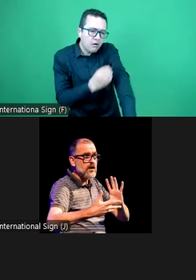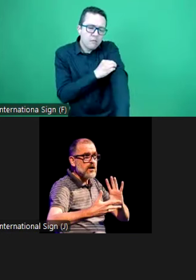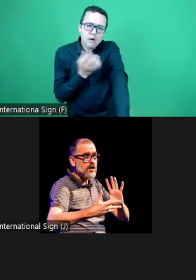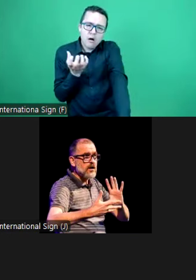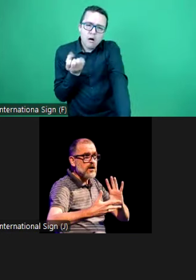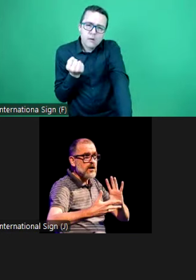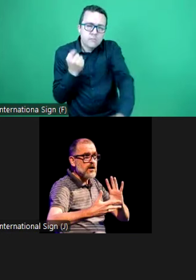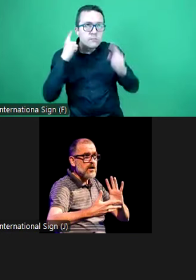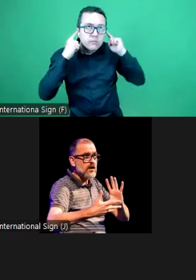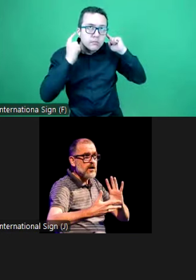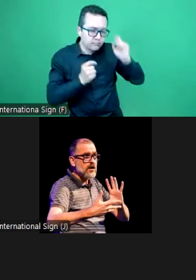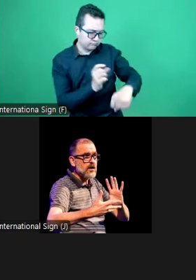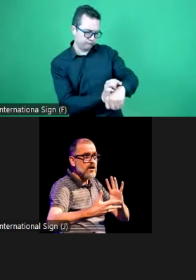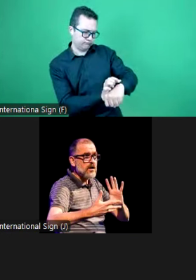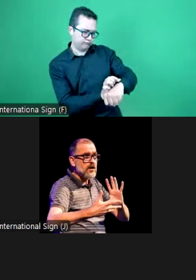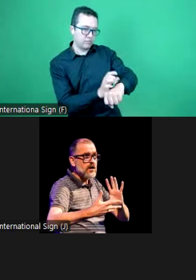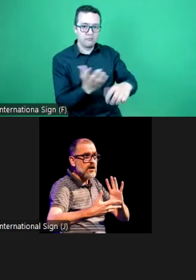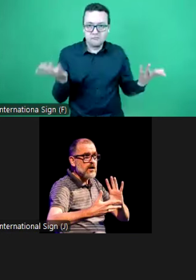existe